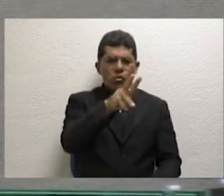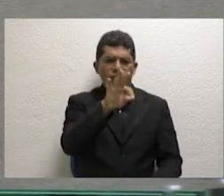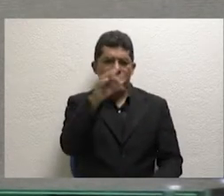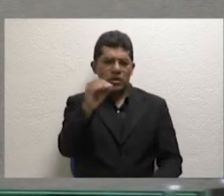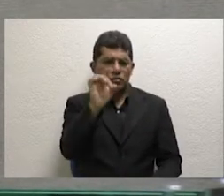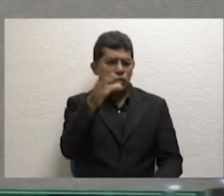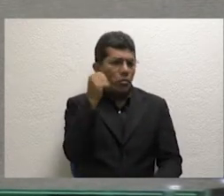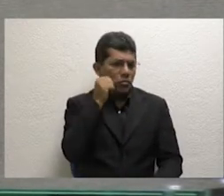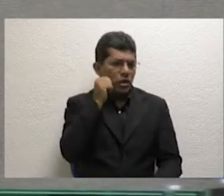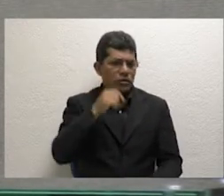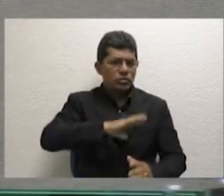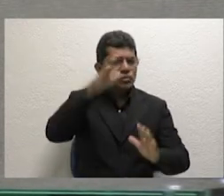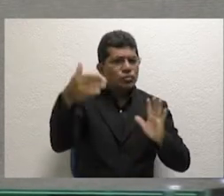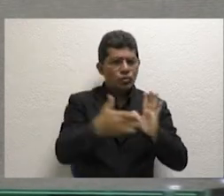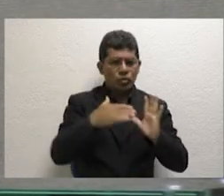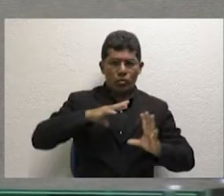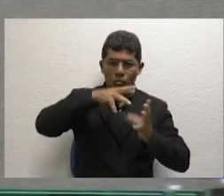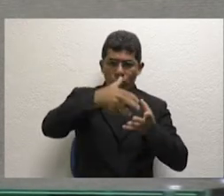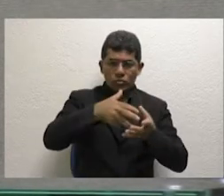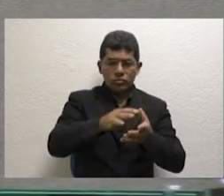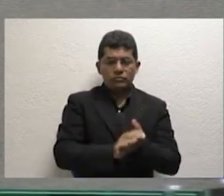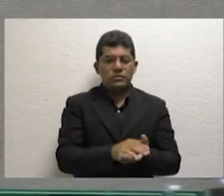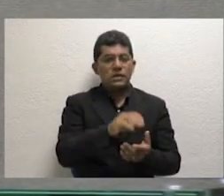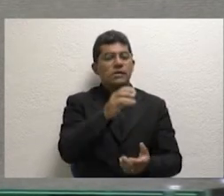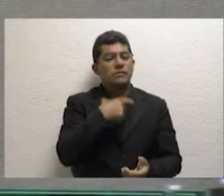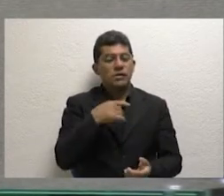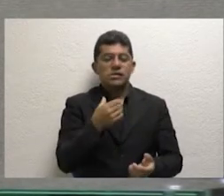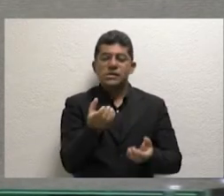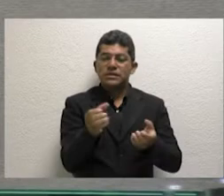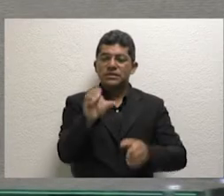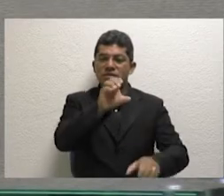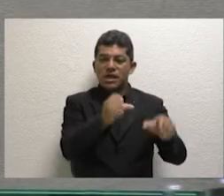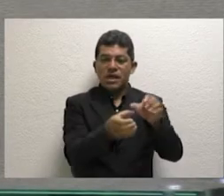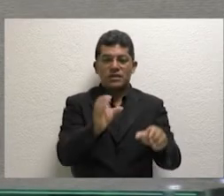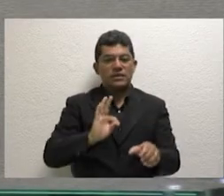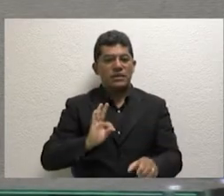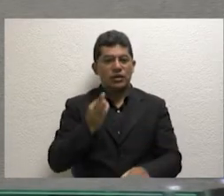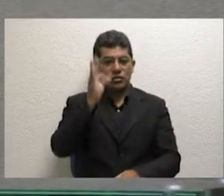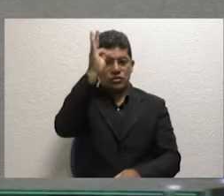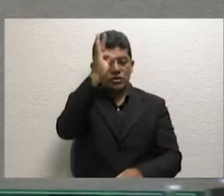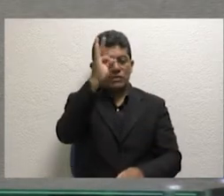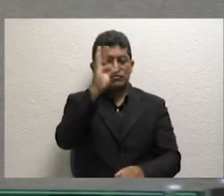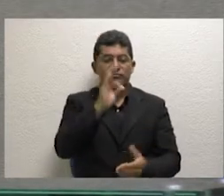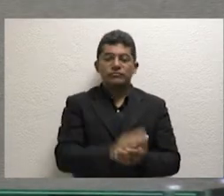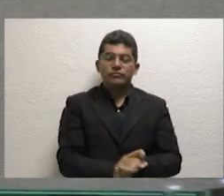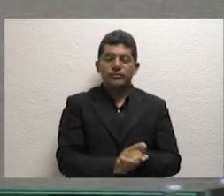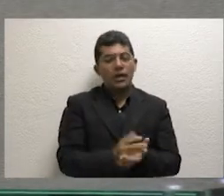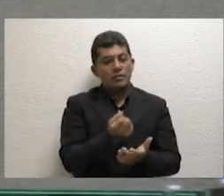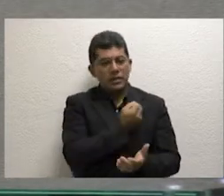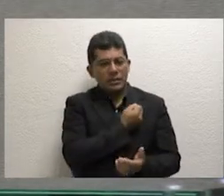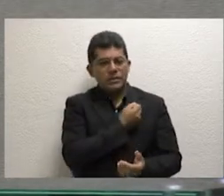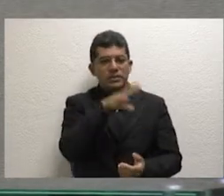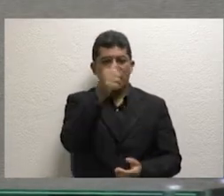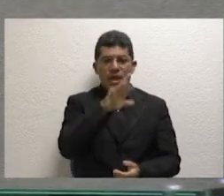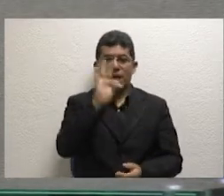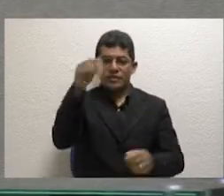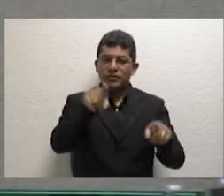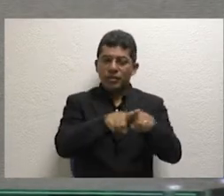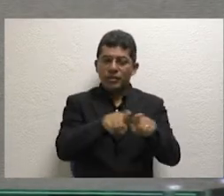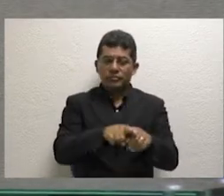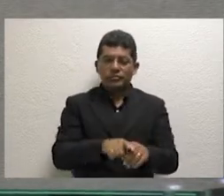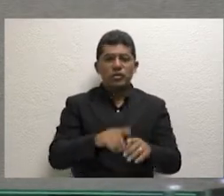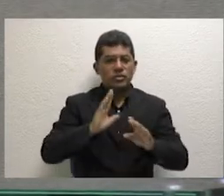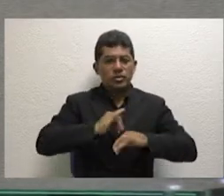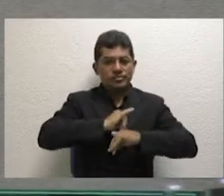mundo todo nas áreas de ciência tecnologia engenharia arte e matemática eu já disse aqui para os senhores para as